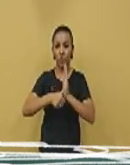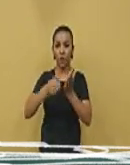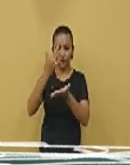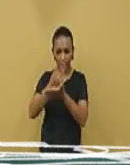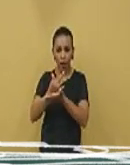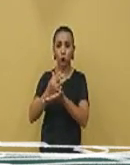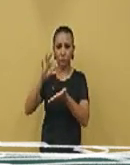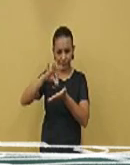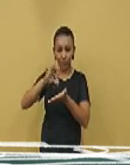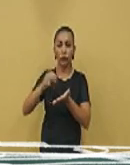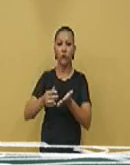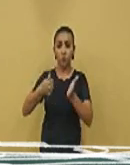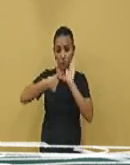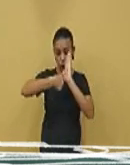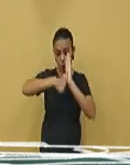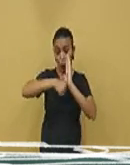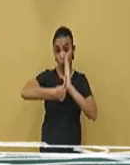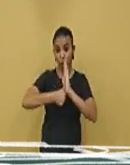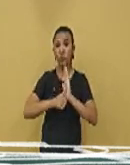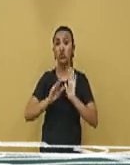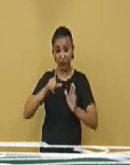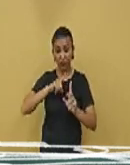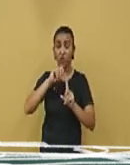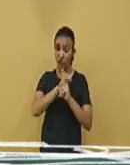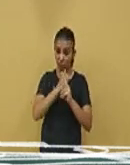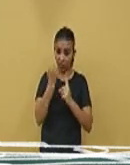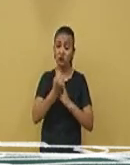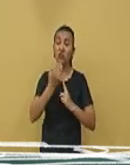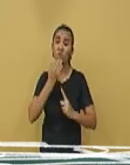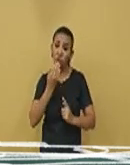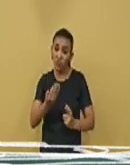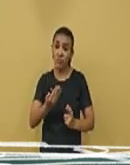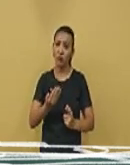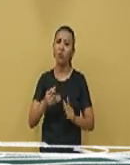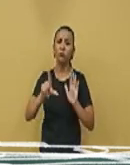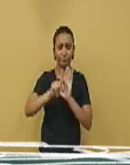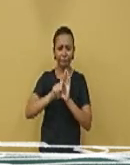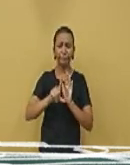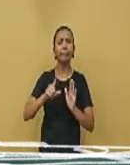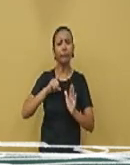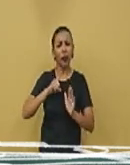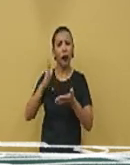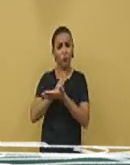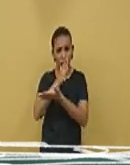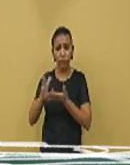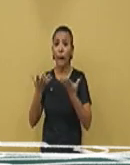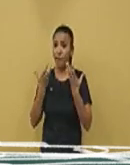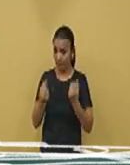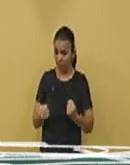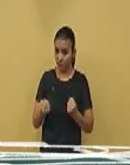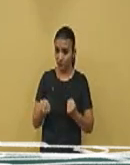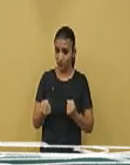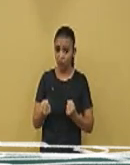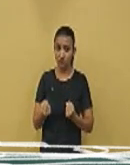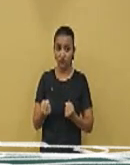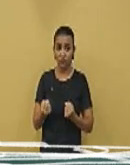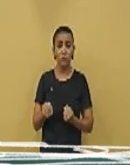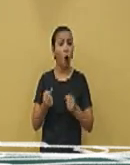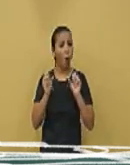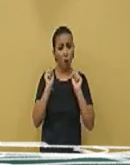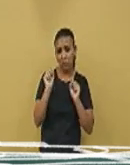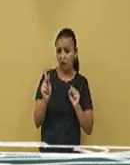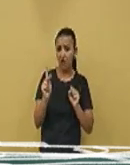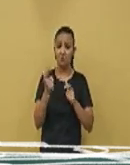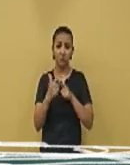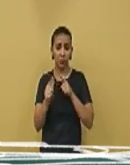cobre, mas existe essa cobrança da sociedade, por lei e tudo mais. Existem aqueles que aceitam, né, que tudo bem,